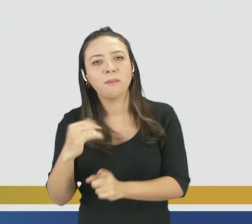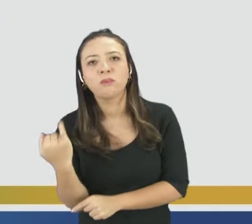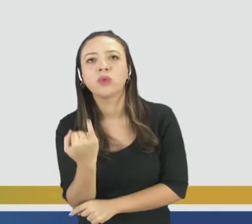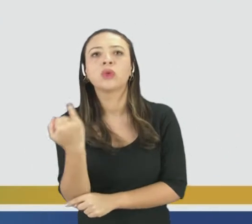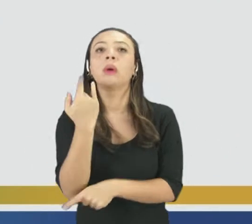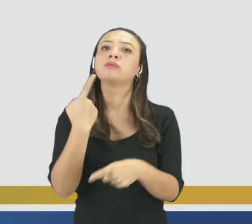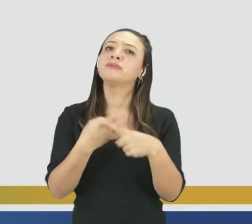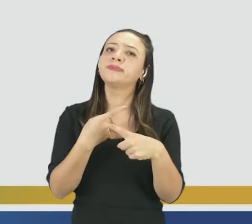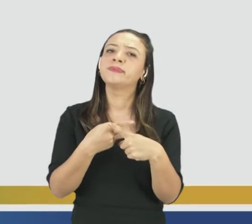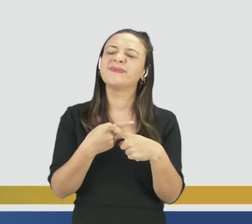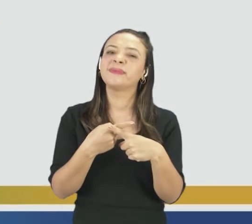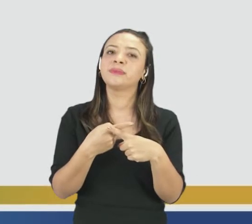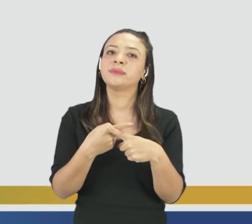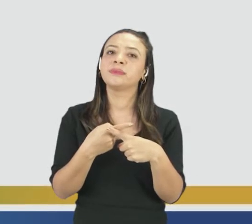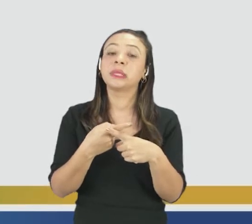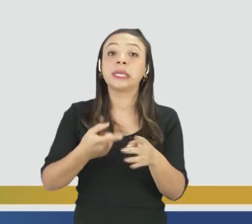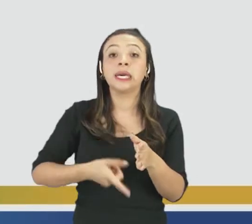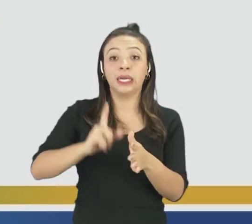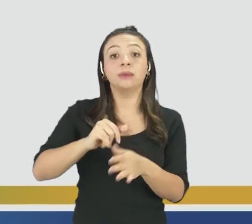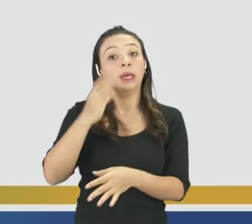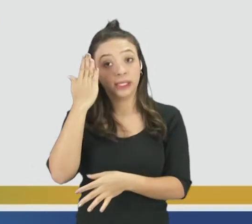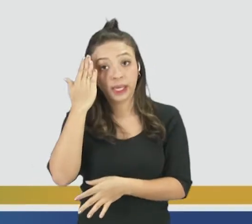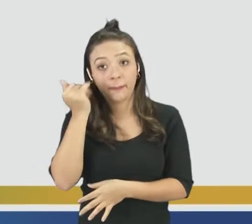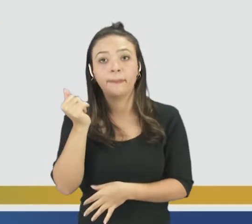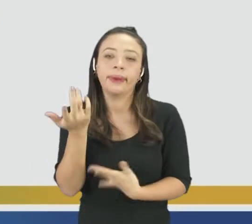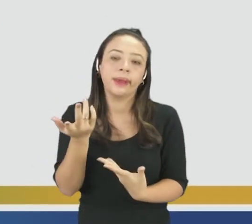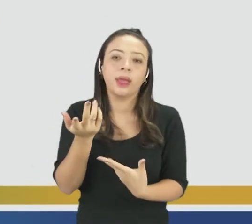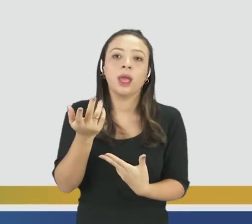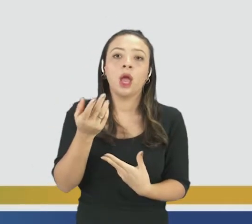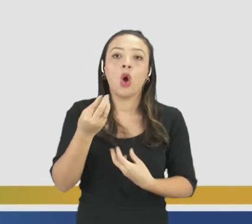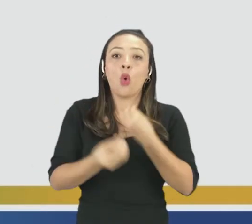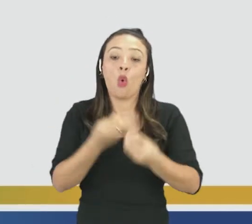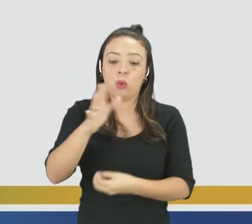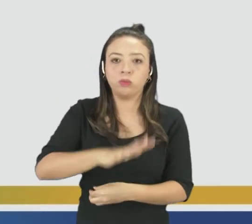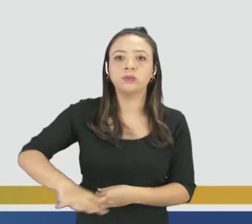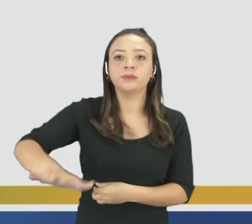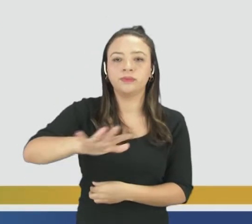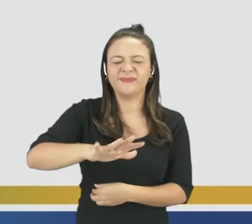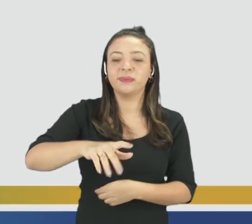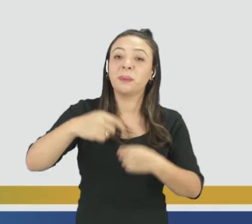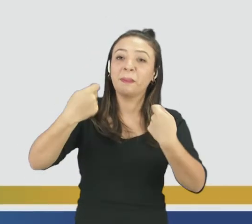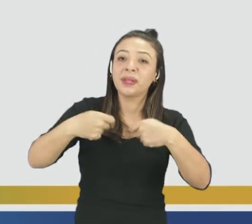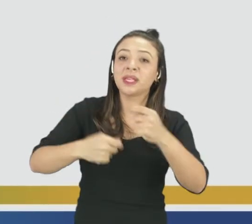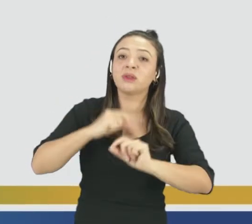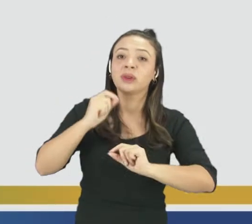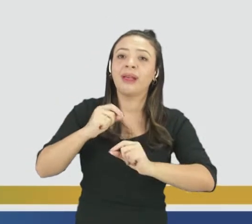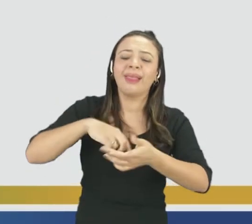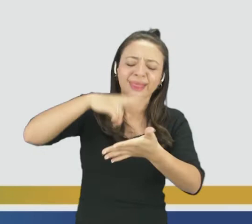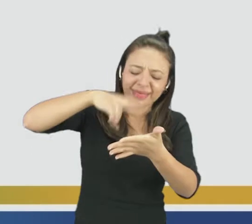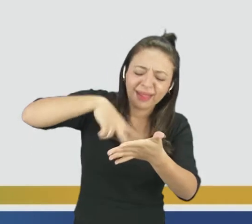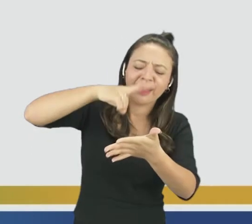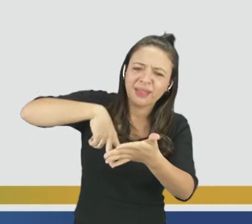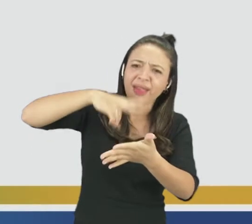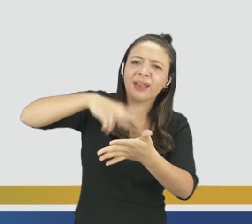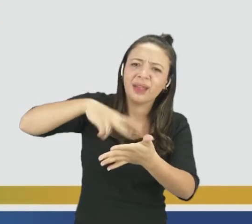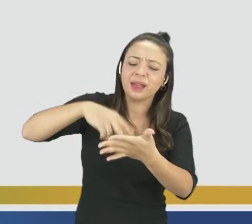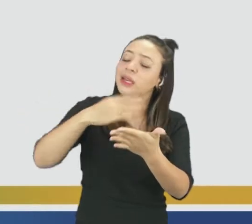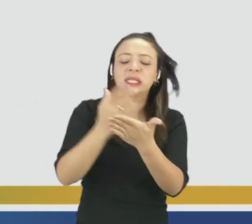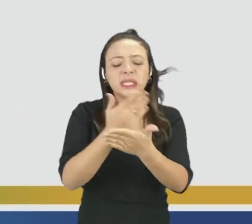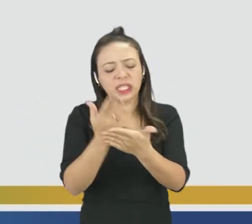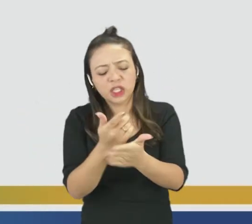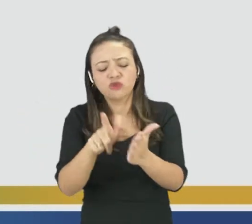porque antes para você tem um conhecimento de determinar lugar você precisava então fazer leitura de